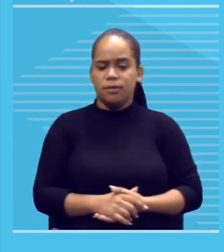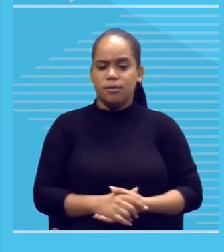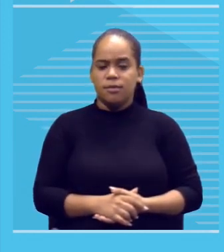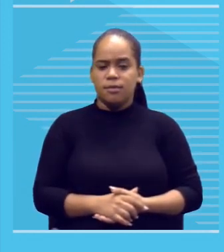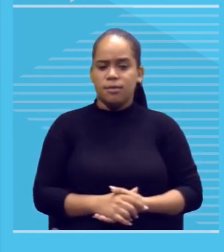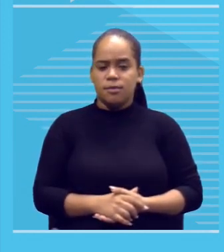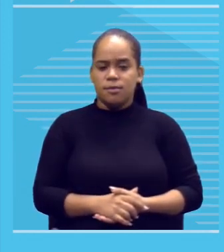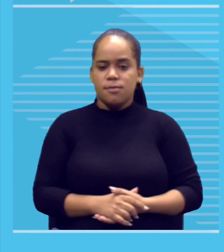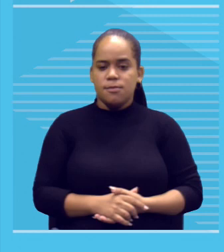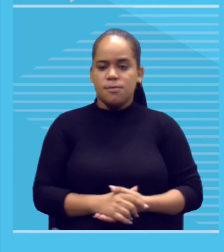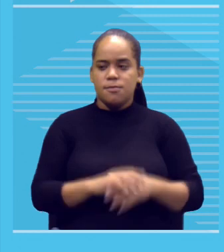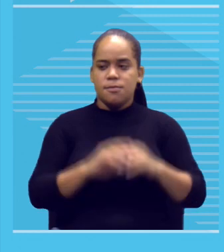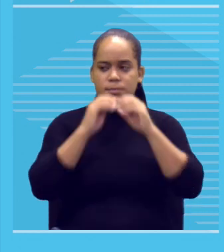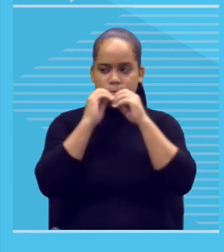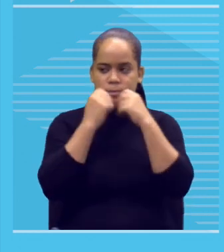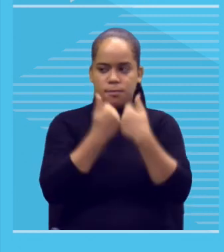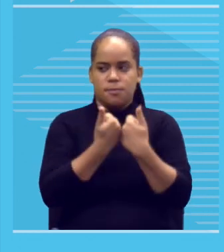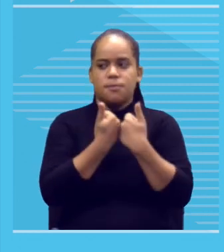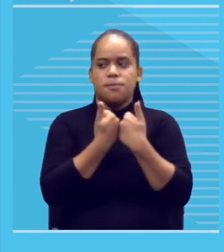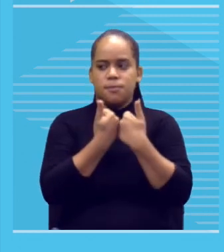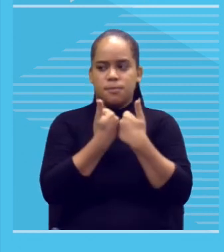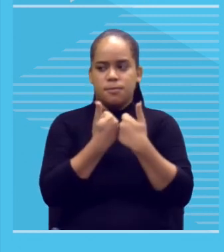tudo bem